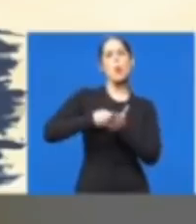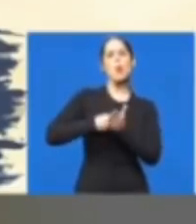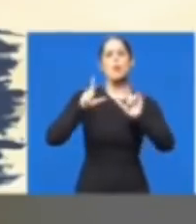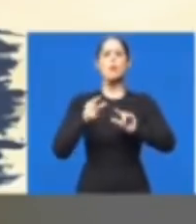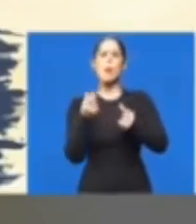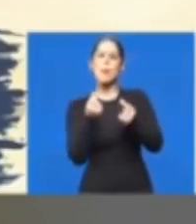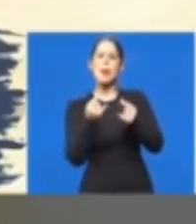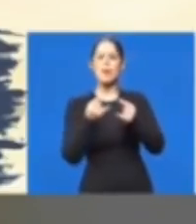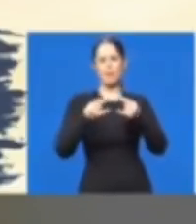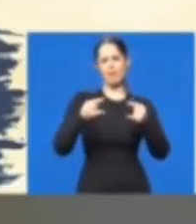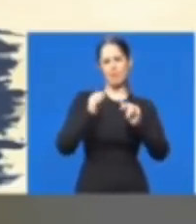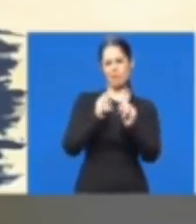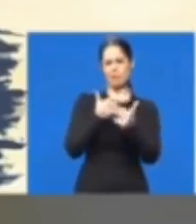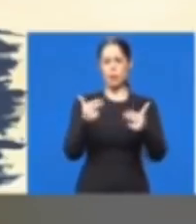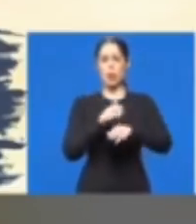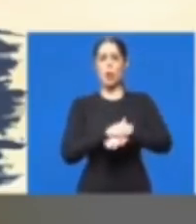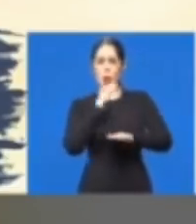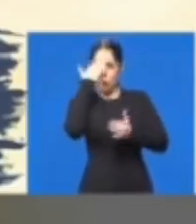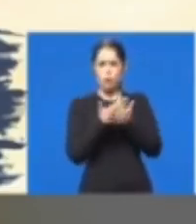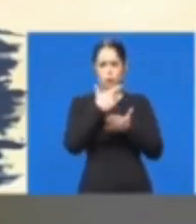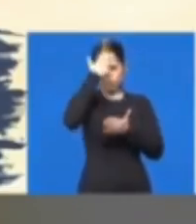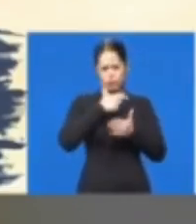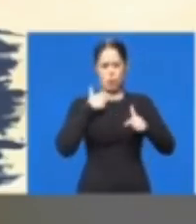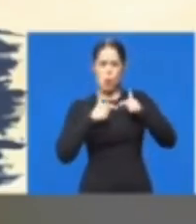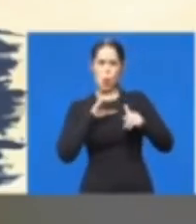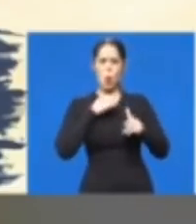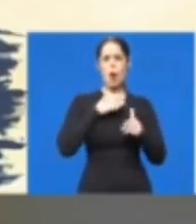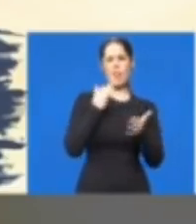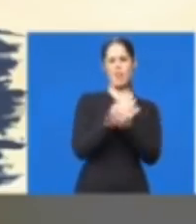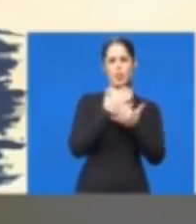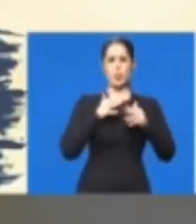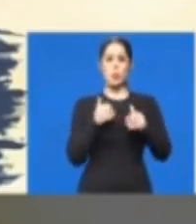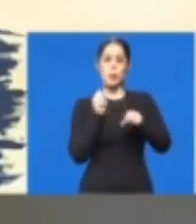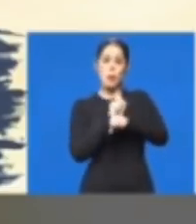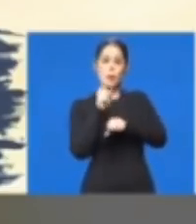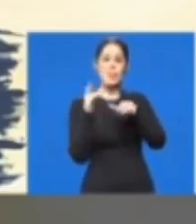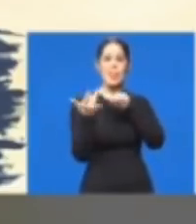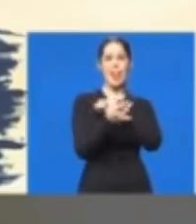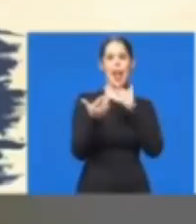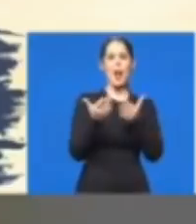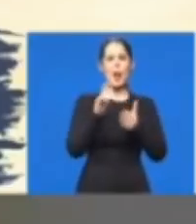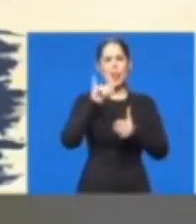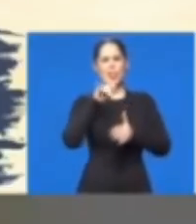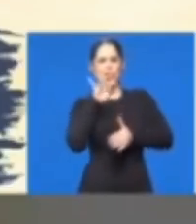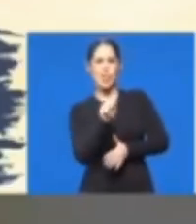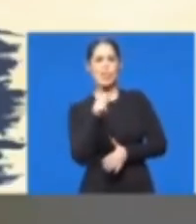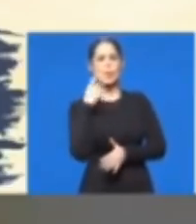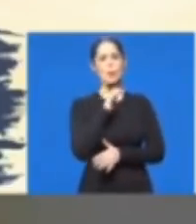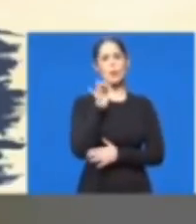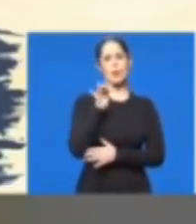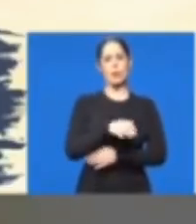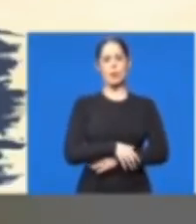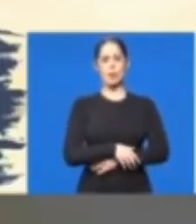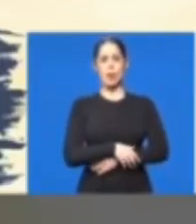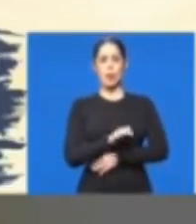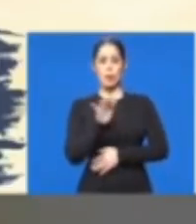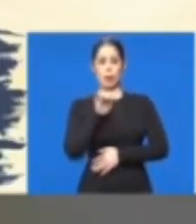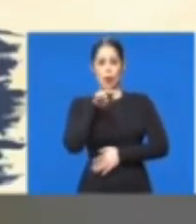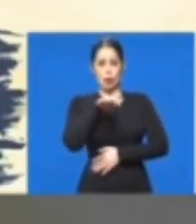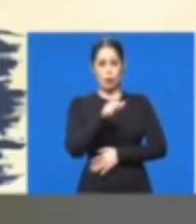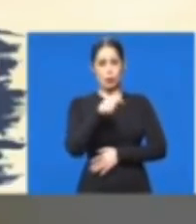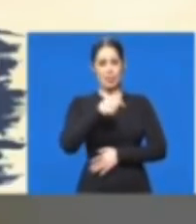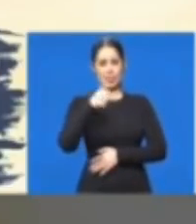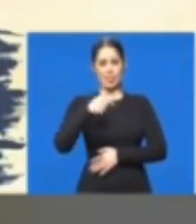reduzir a passagem. Confie em quem tem trabalho, coragem e ficha limpa. Te espero nas redes sociais. Agora é janta, deputado federal.